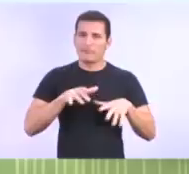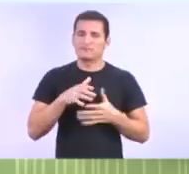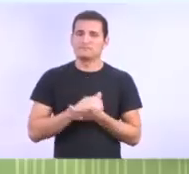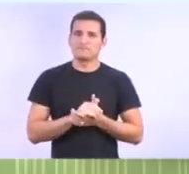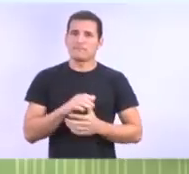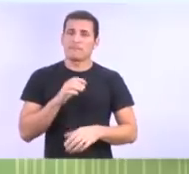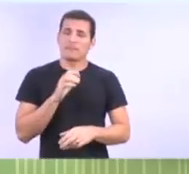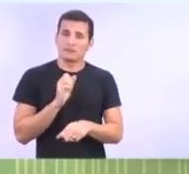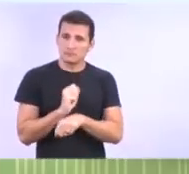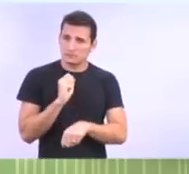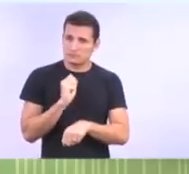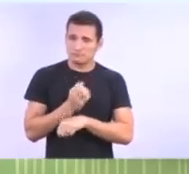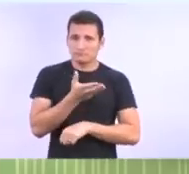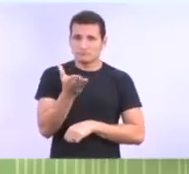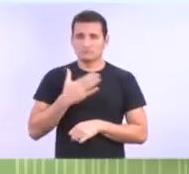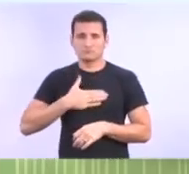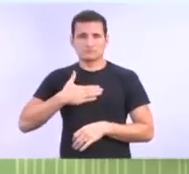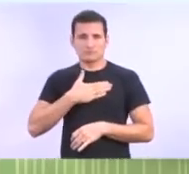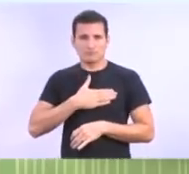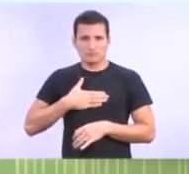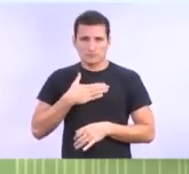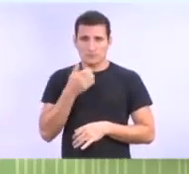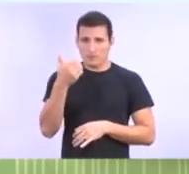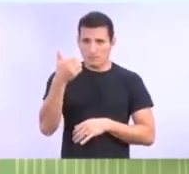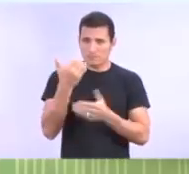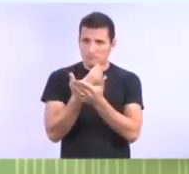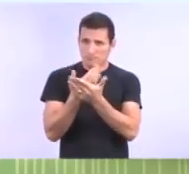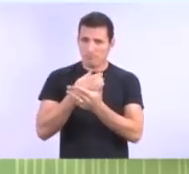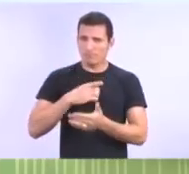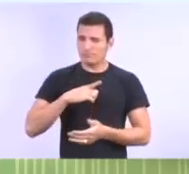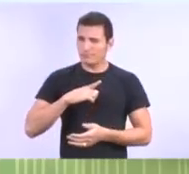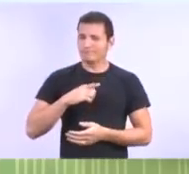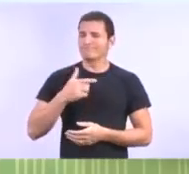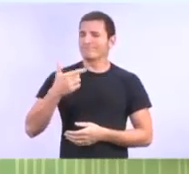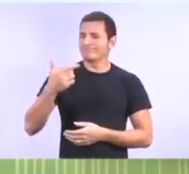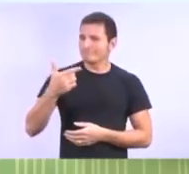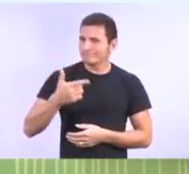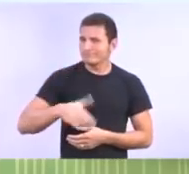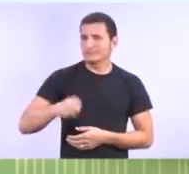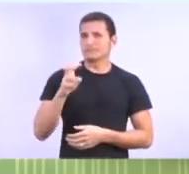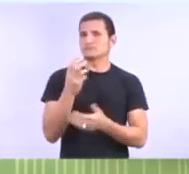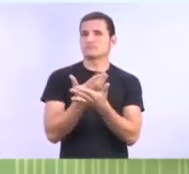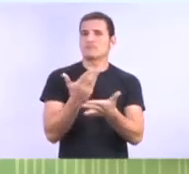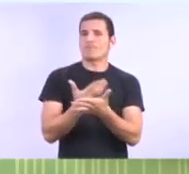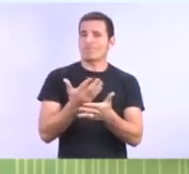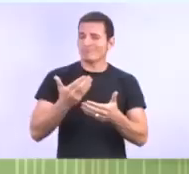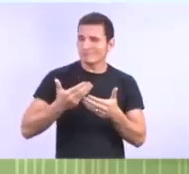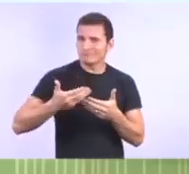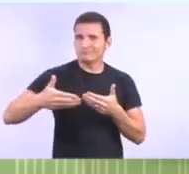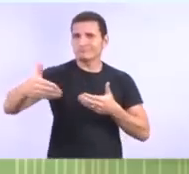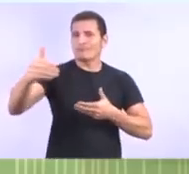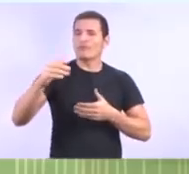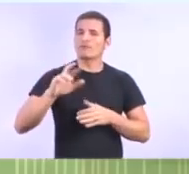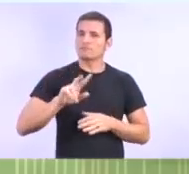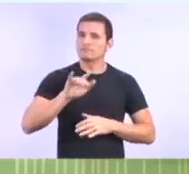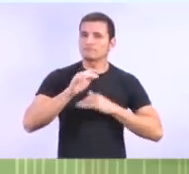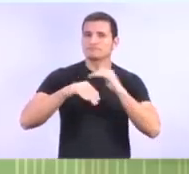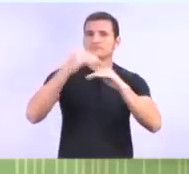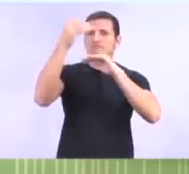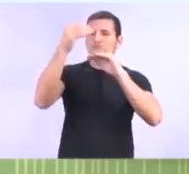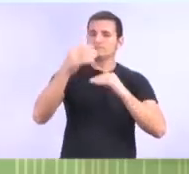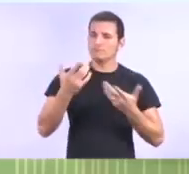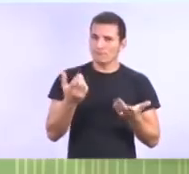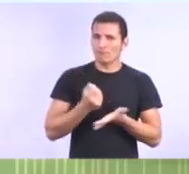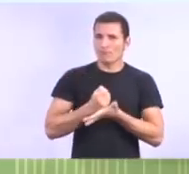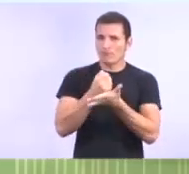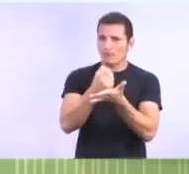nossa primeira aula. Temos mais 5 aulas pela frente, que a gente vai ver muita coisa e a gente vai conseguir desenvolver muita coisa aí com os apoios que nós